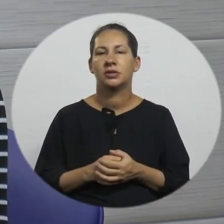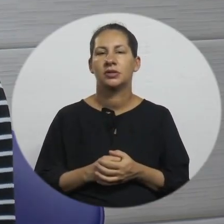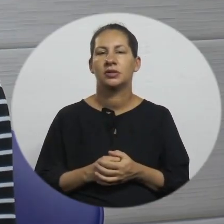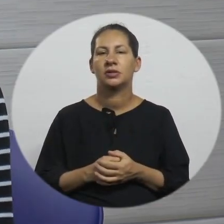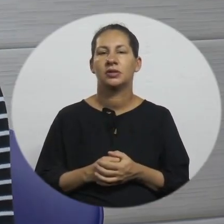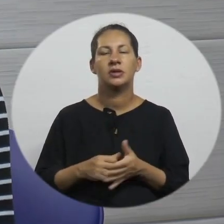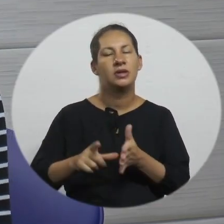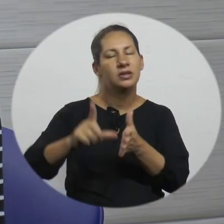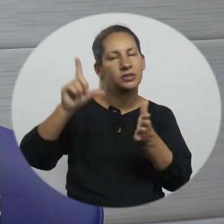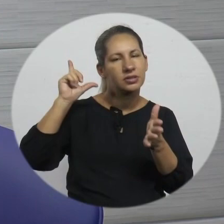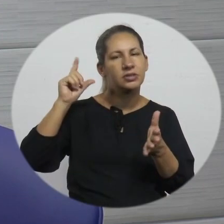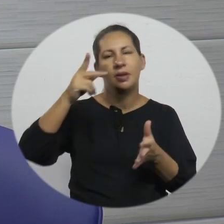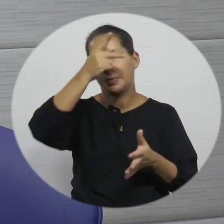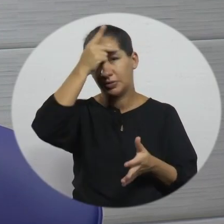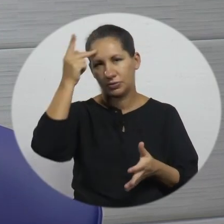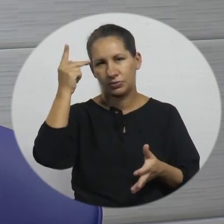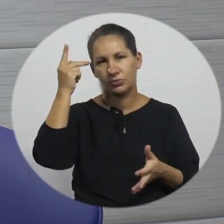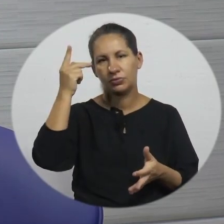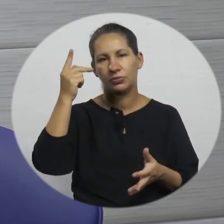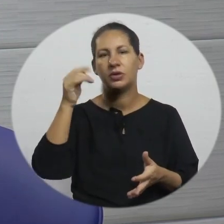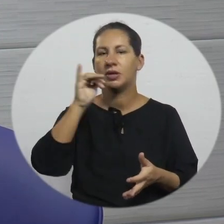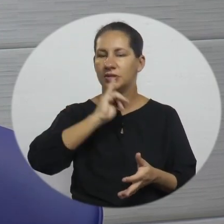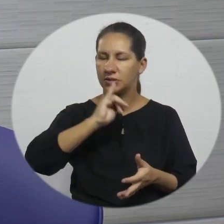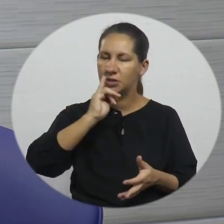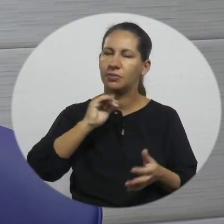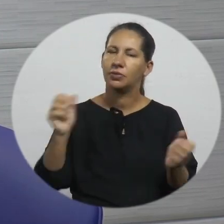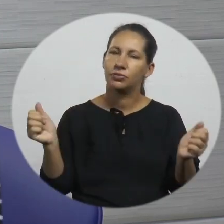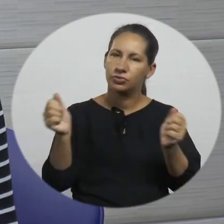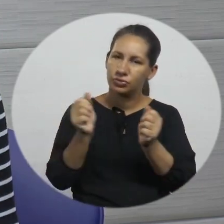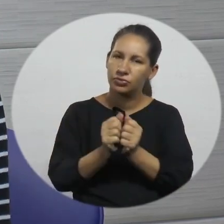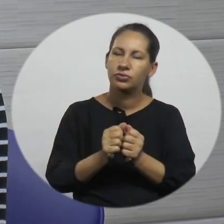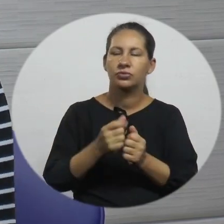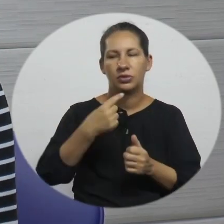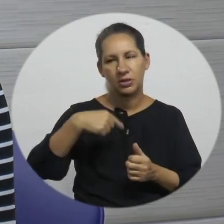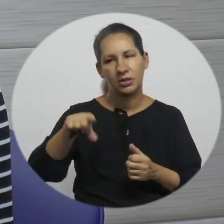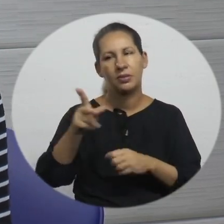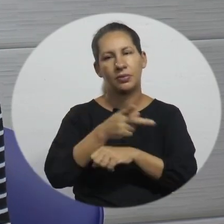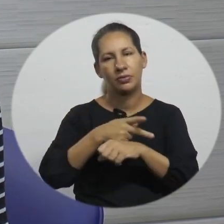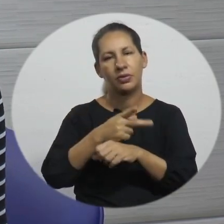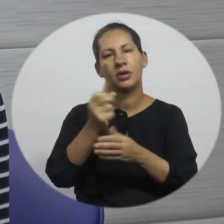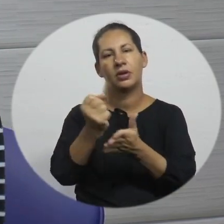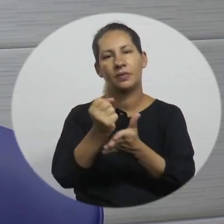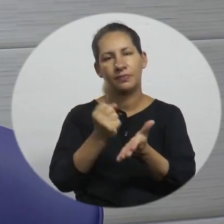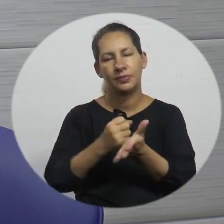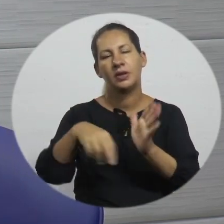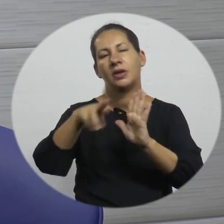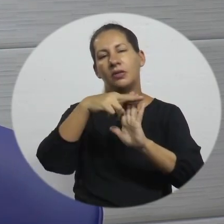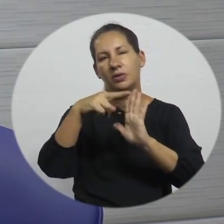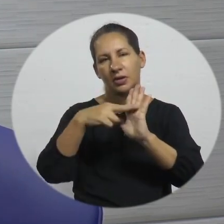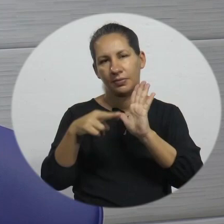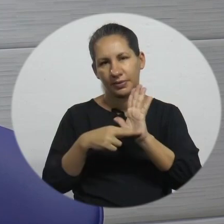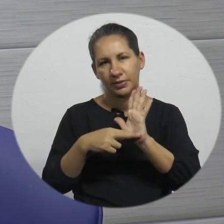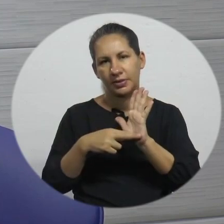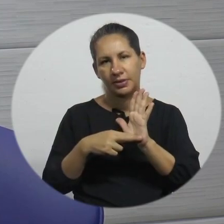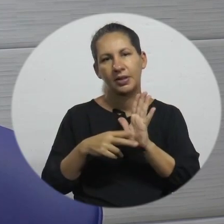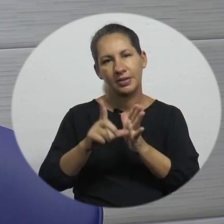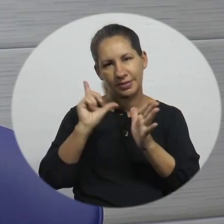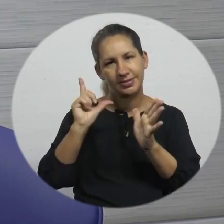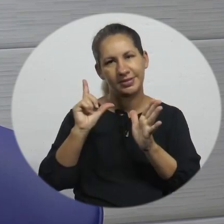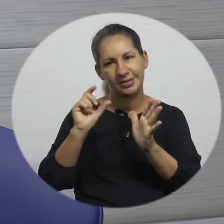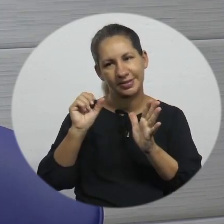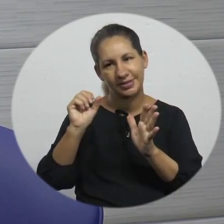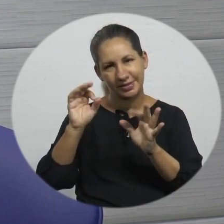com bastante antecedência, o eleitor pode seguir o exemplo e também procurar o cartório e se regularizar também com